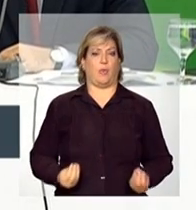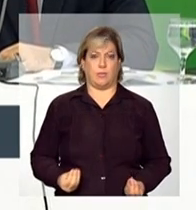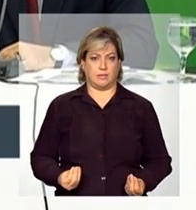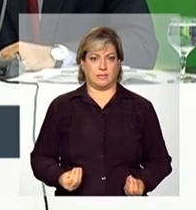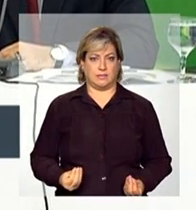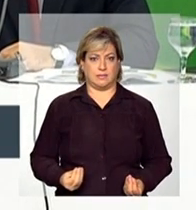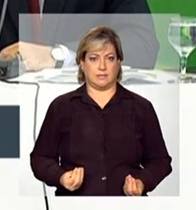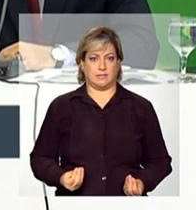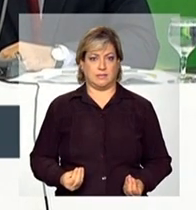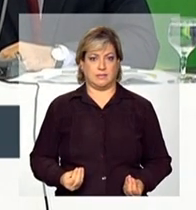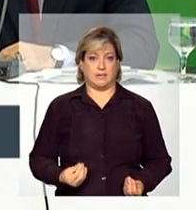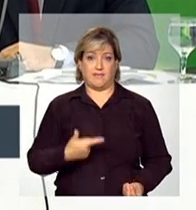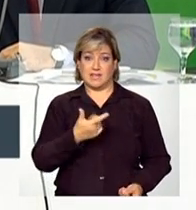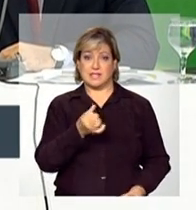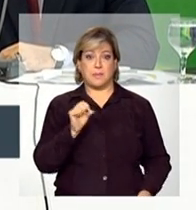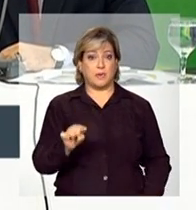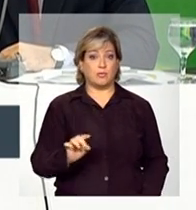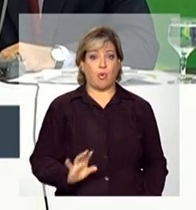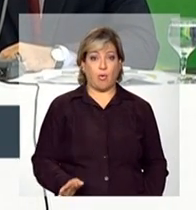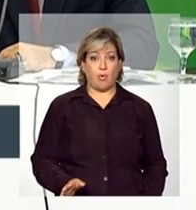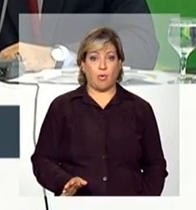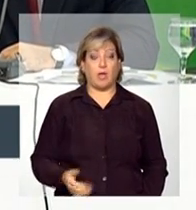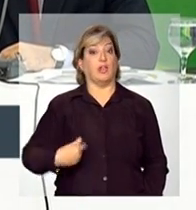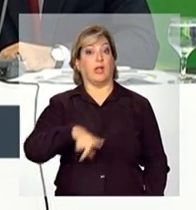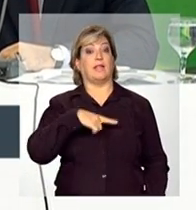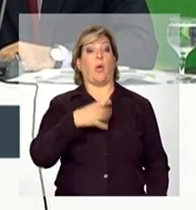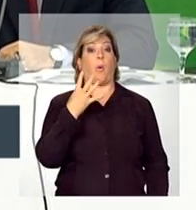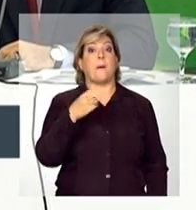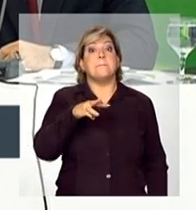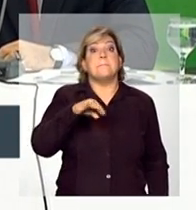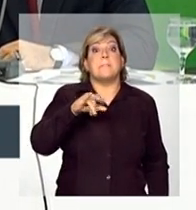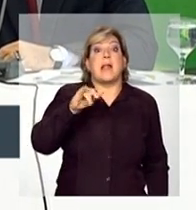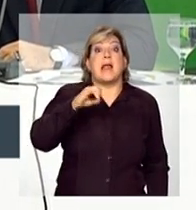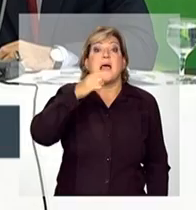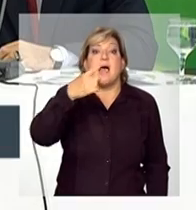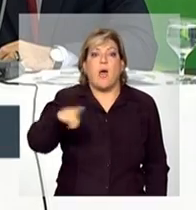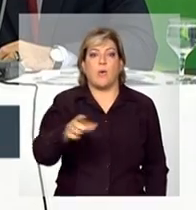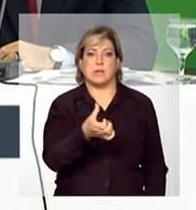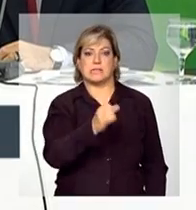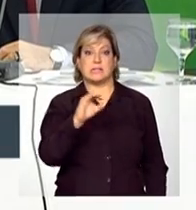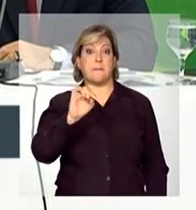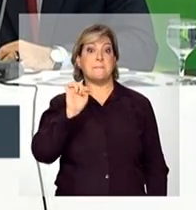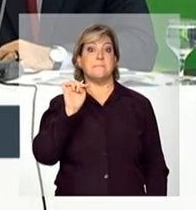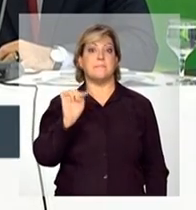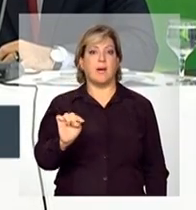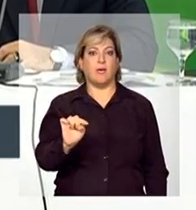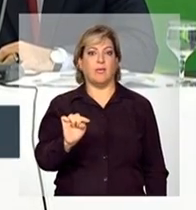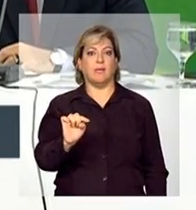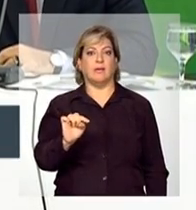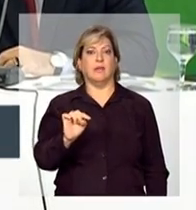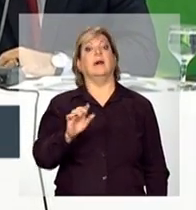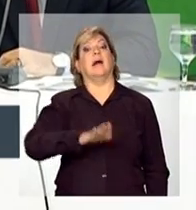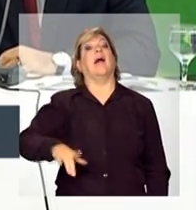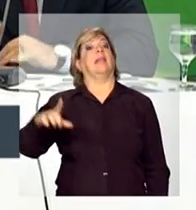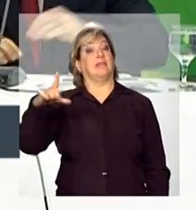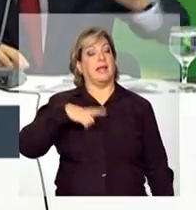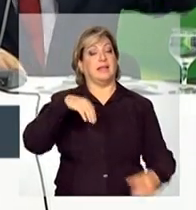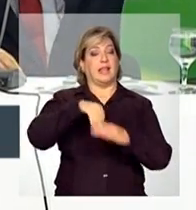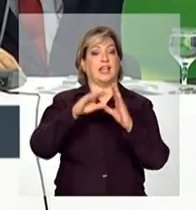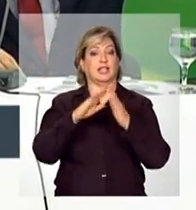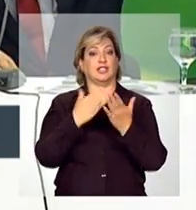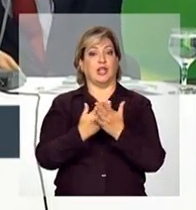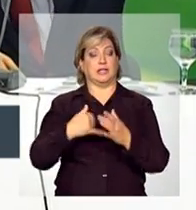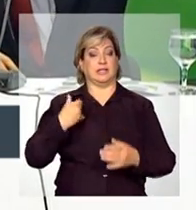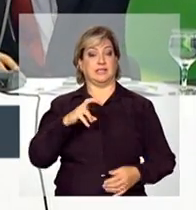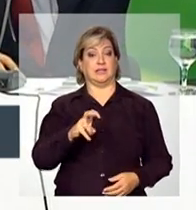escola 26.000 nós temos 4.600 mil crianças que estão na escola que eles não puseram no relatório se puser